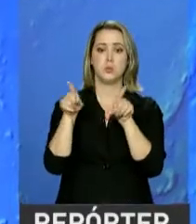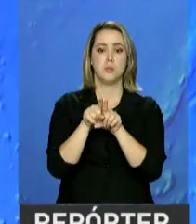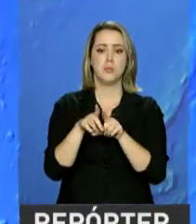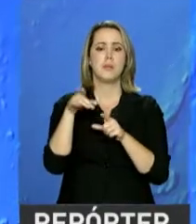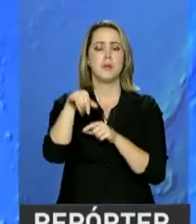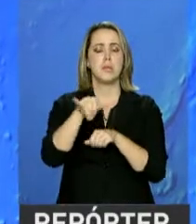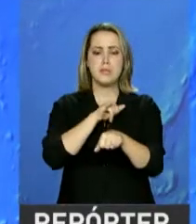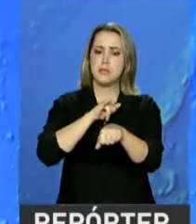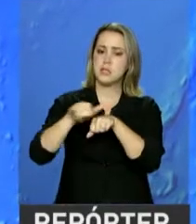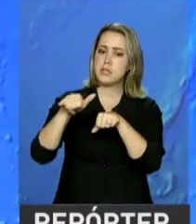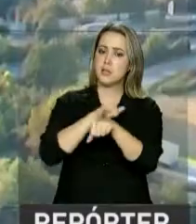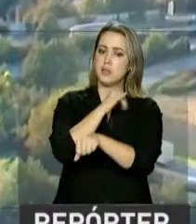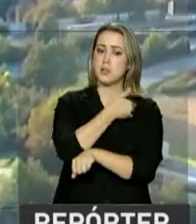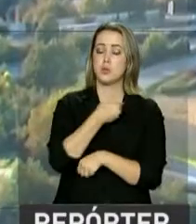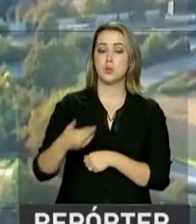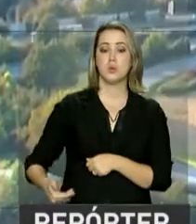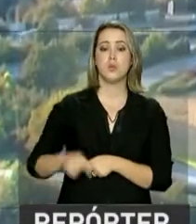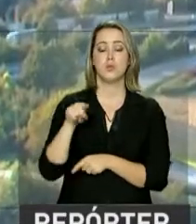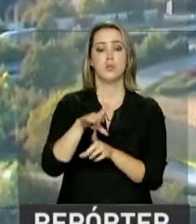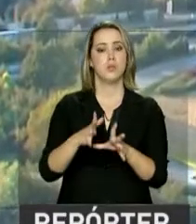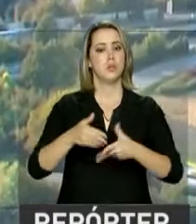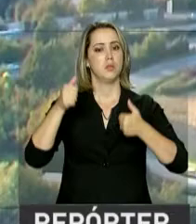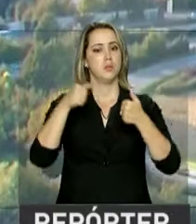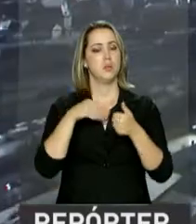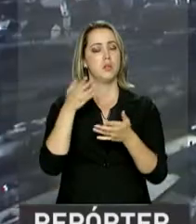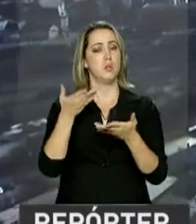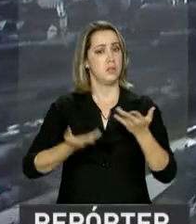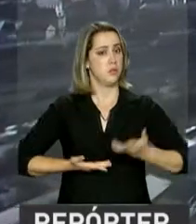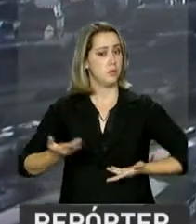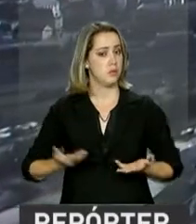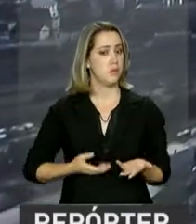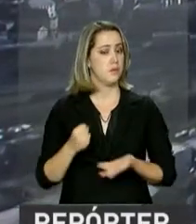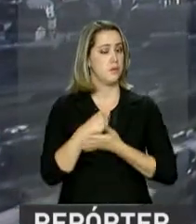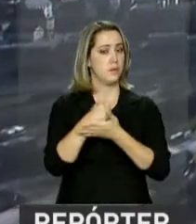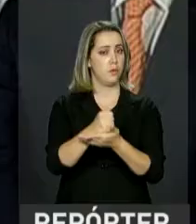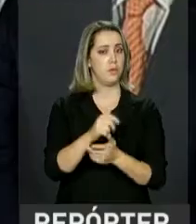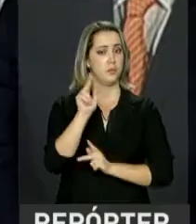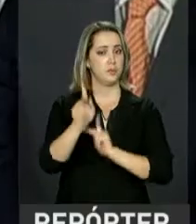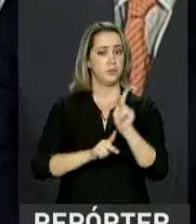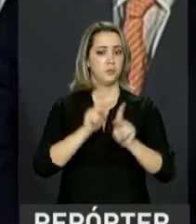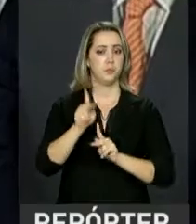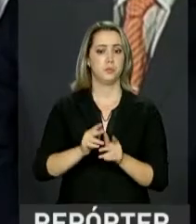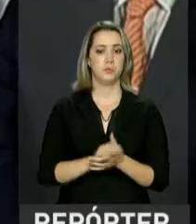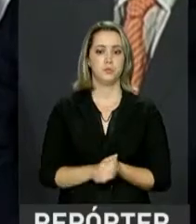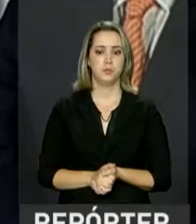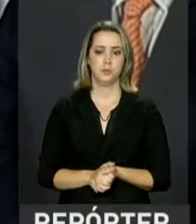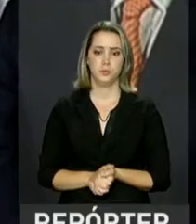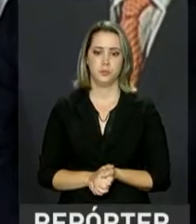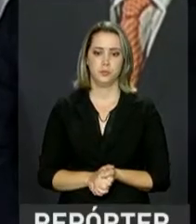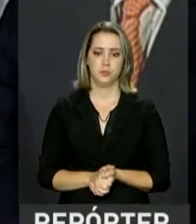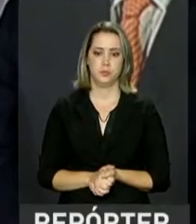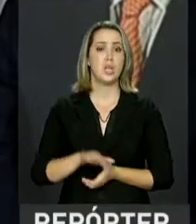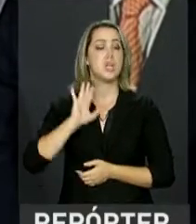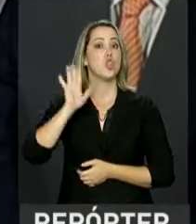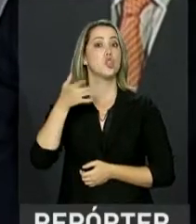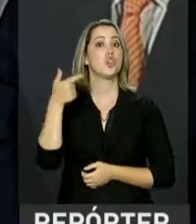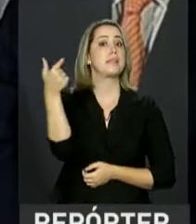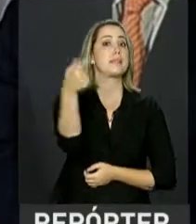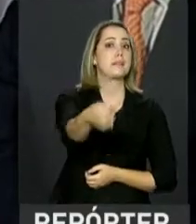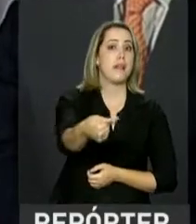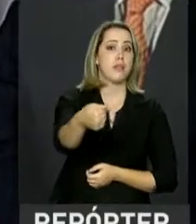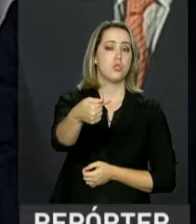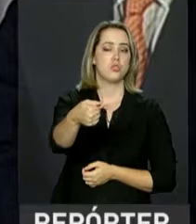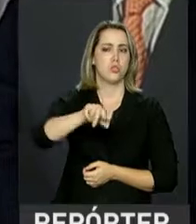estratégicos do governo e aprimorar os serviços prestados à população já são sete mil pontos mapeados